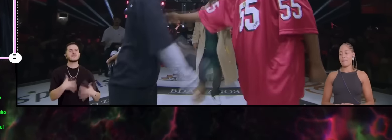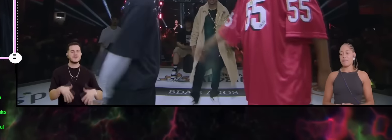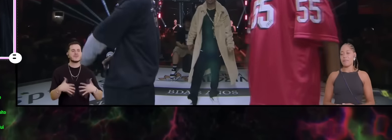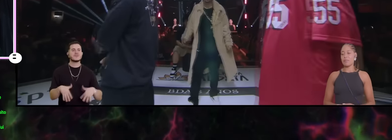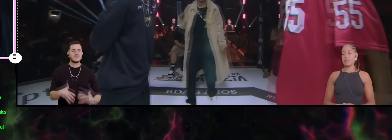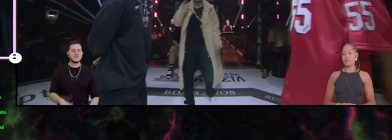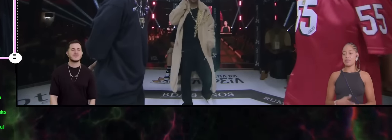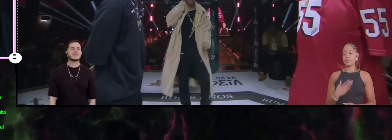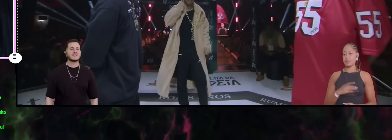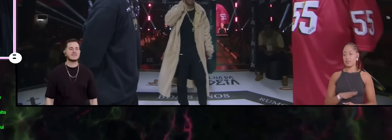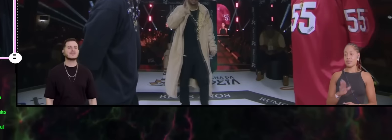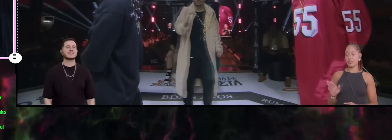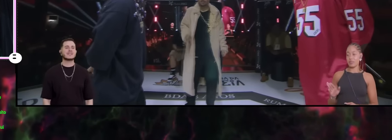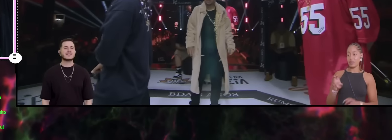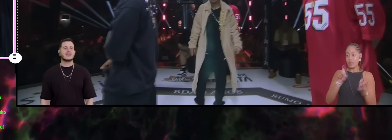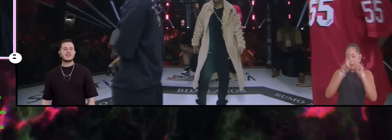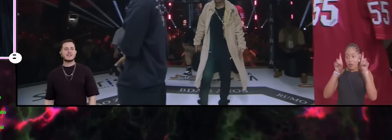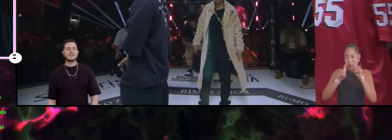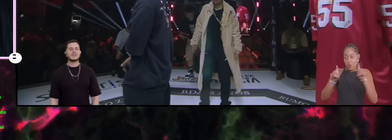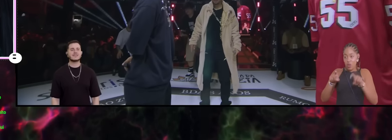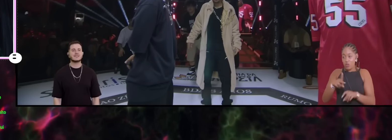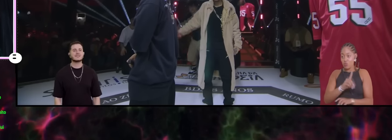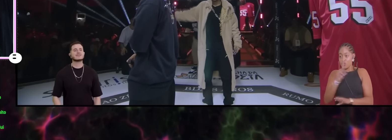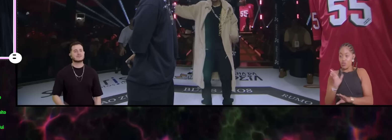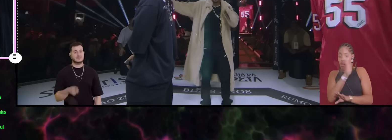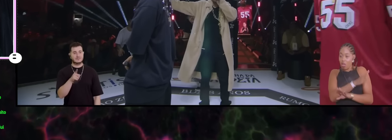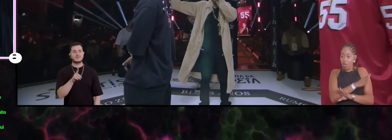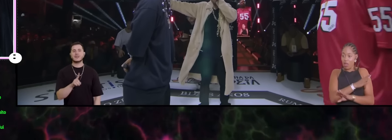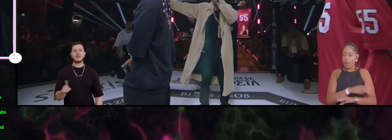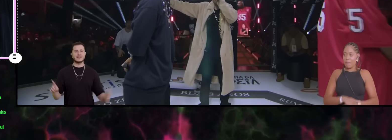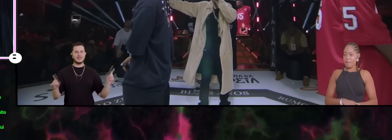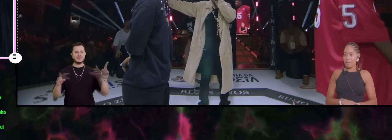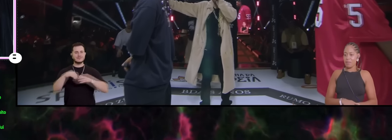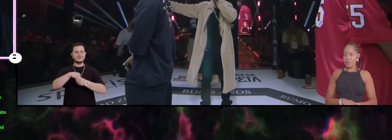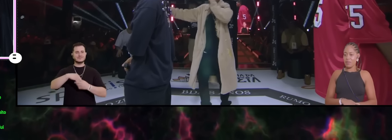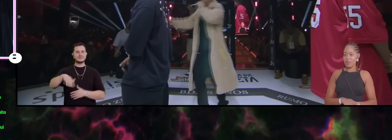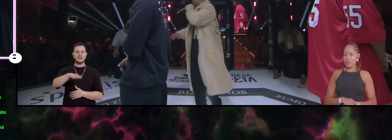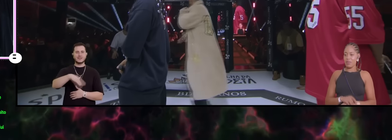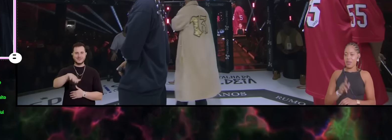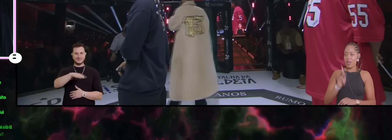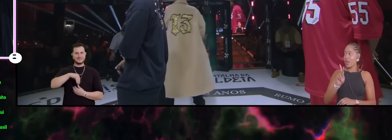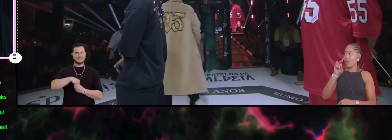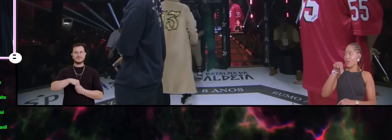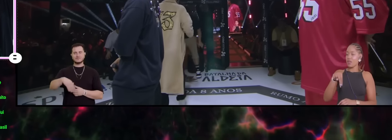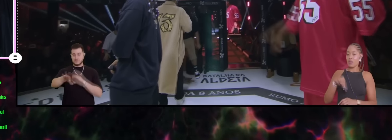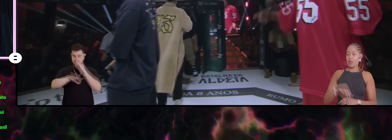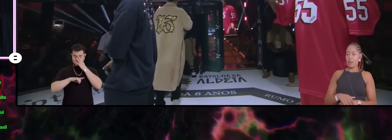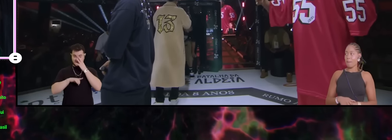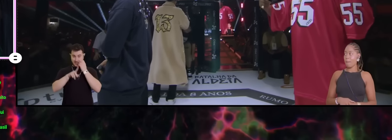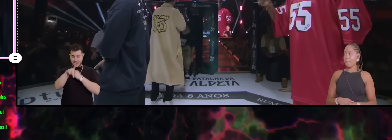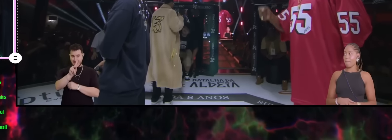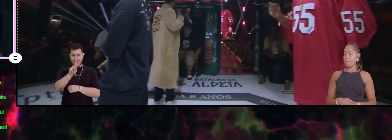A minha direita, grafite. A sua direita, KM.